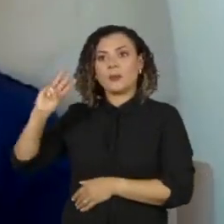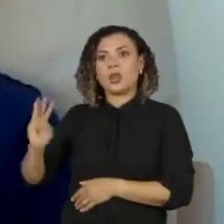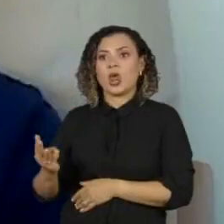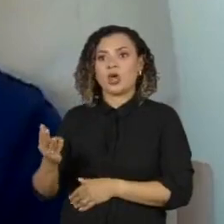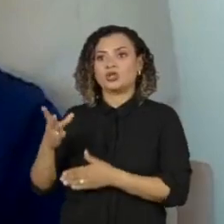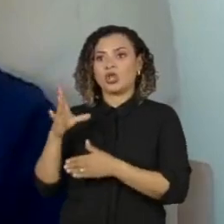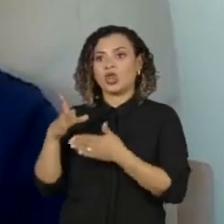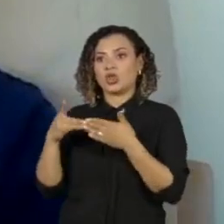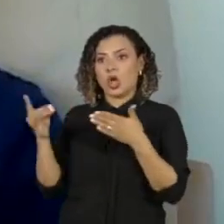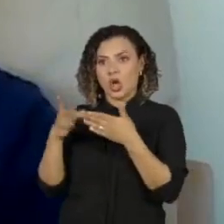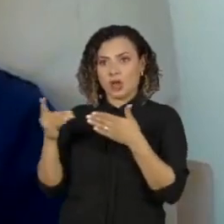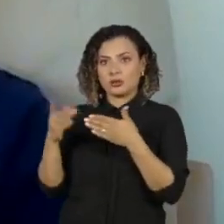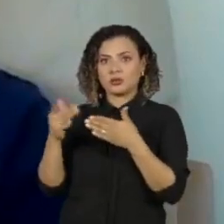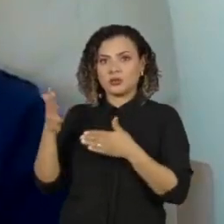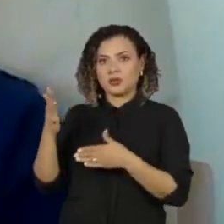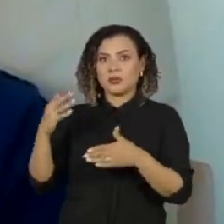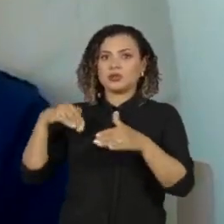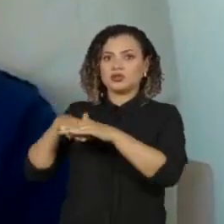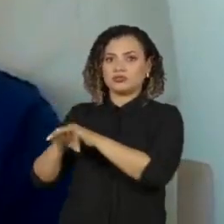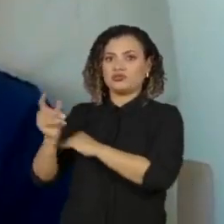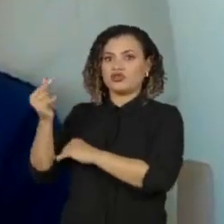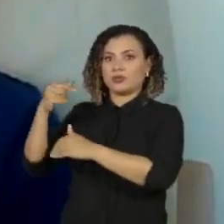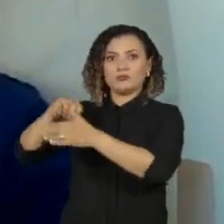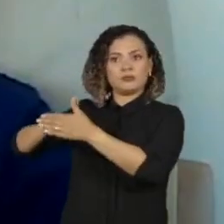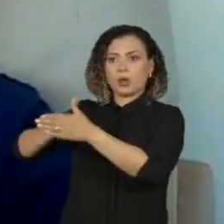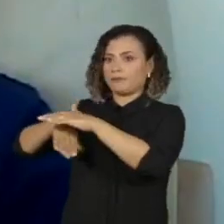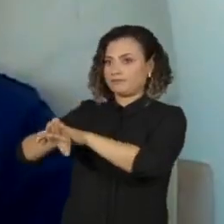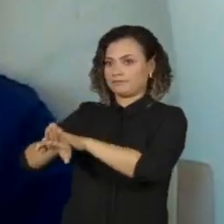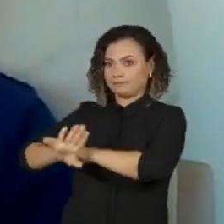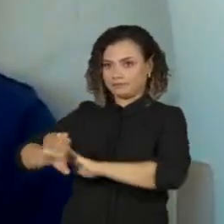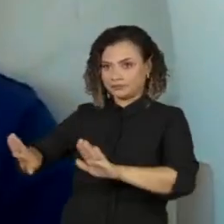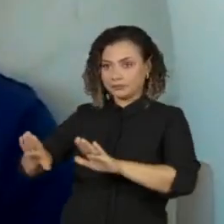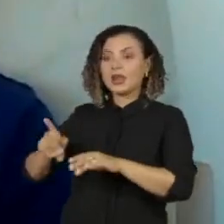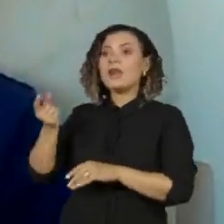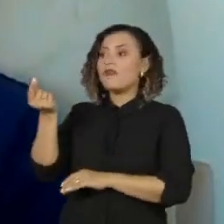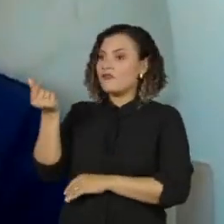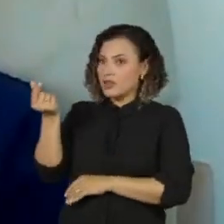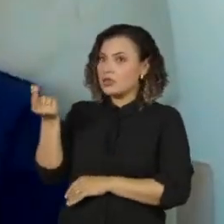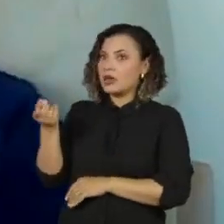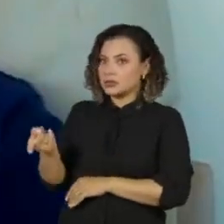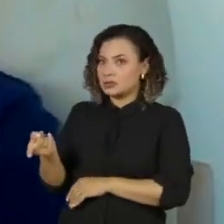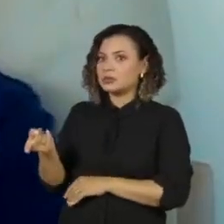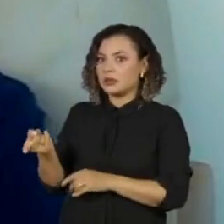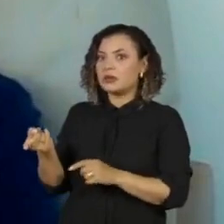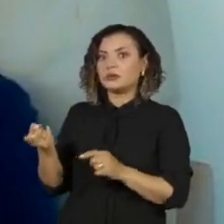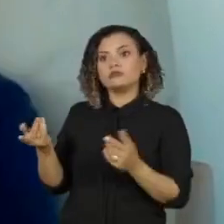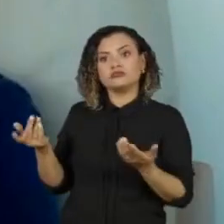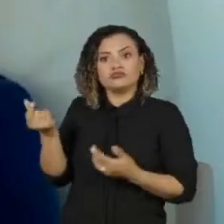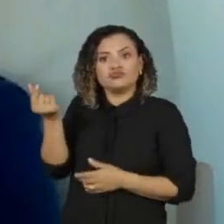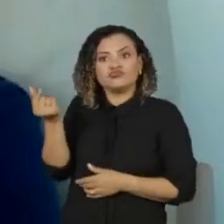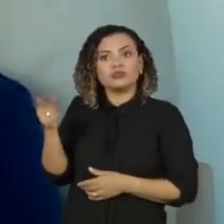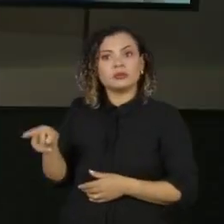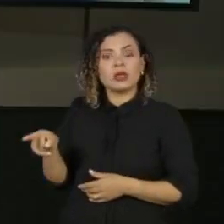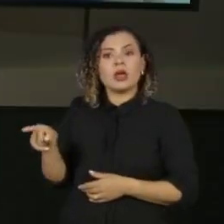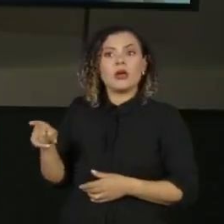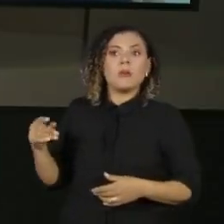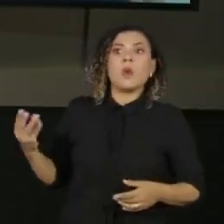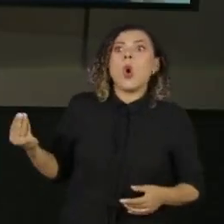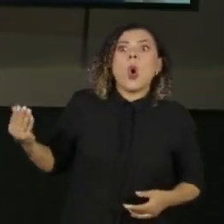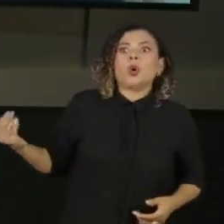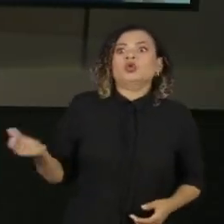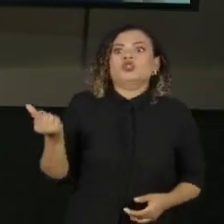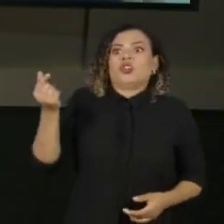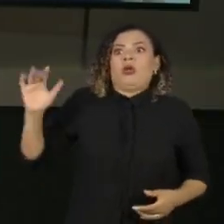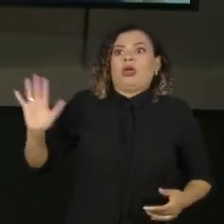de dólares que ficaram parados lá. Então, do ponto de vista financeiro, não é tão relevante. O